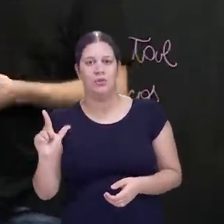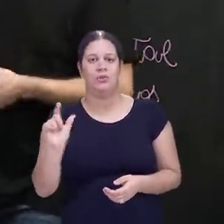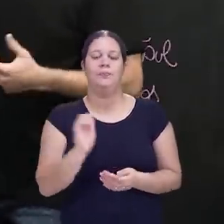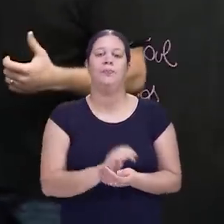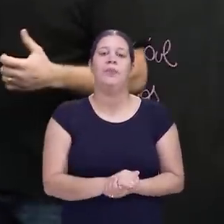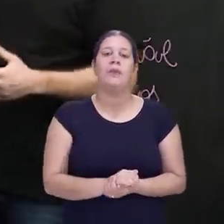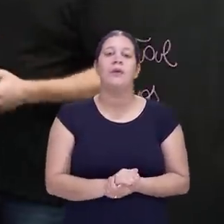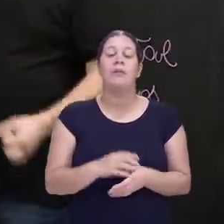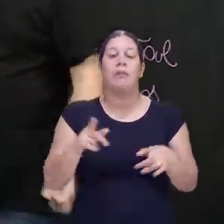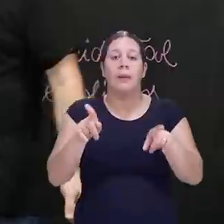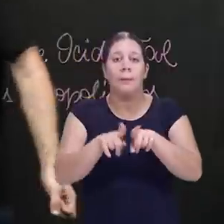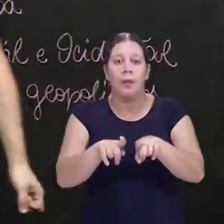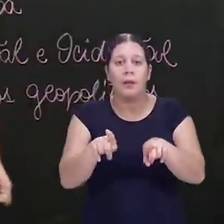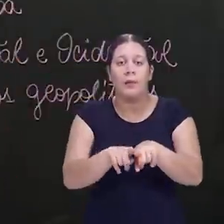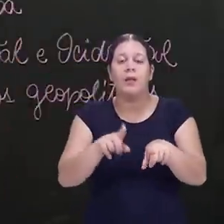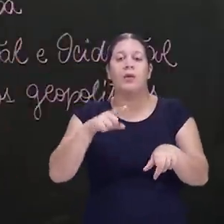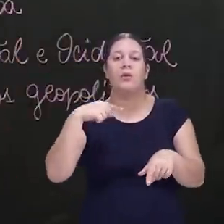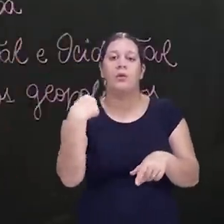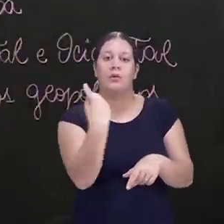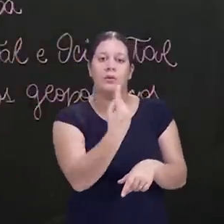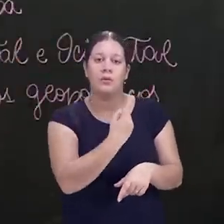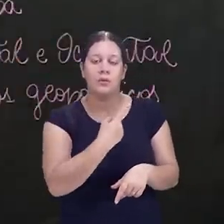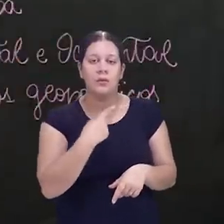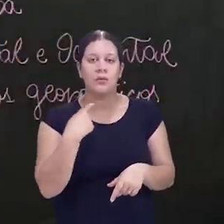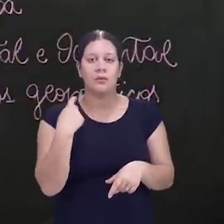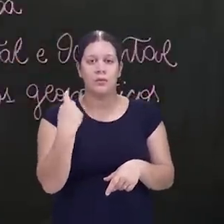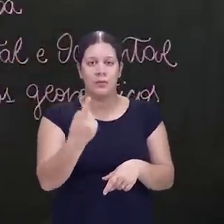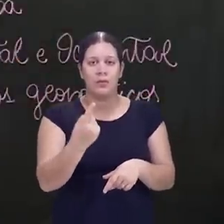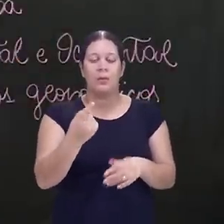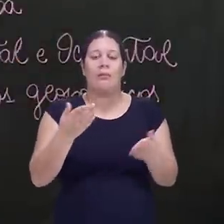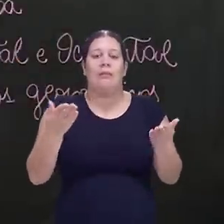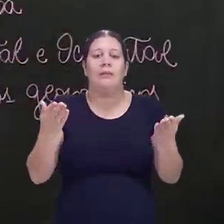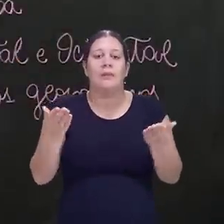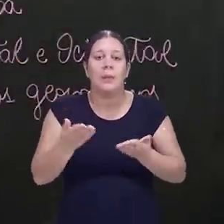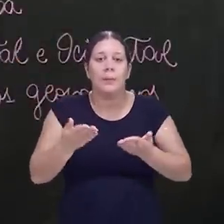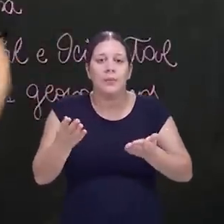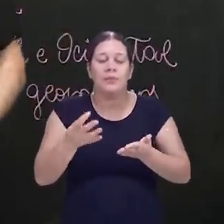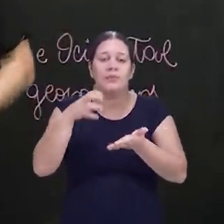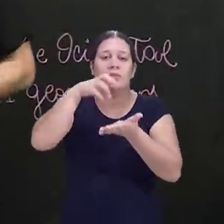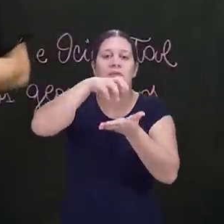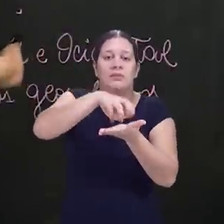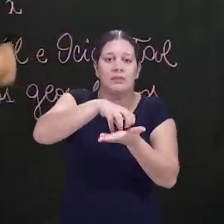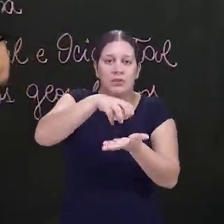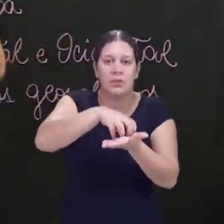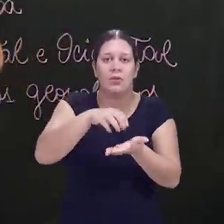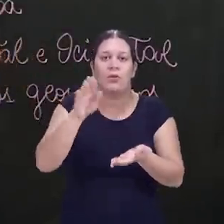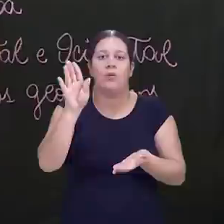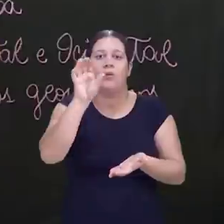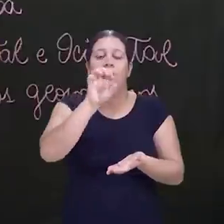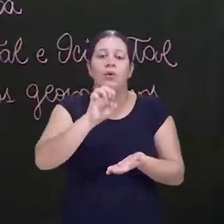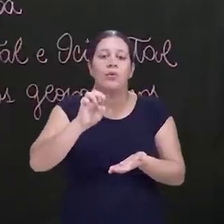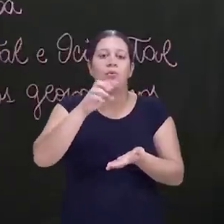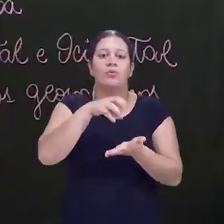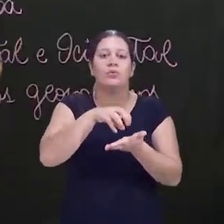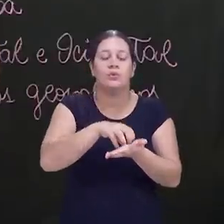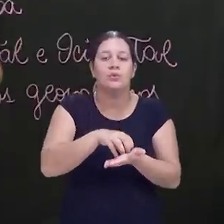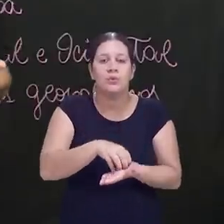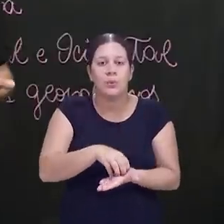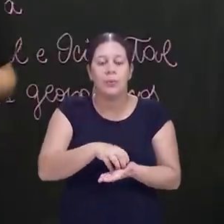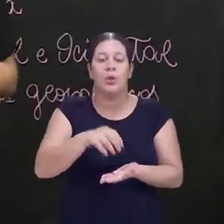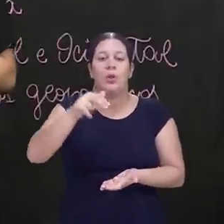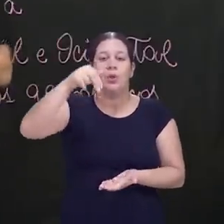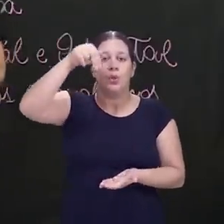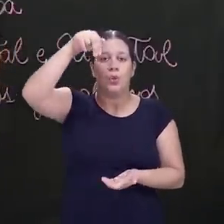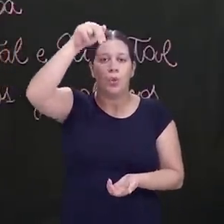ok? Além disso, nós vamos ter a Europa Setentrional. A Europa Setentrional, também chamado como Norte